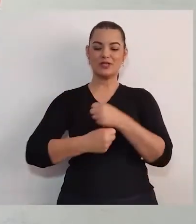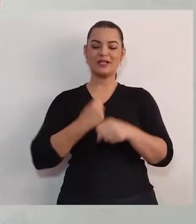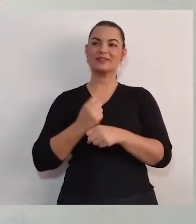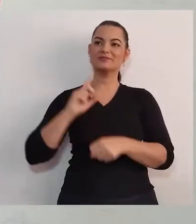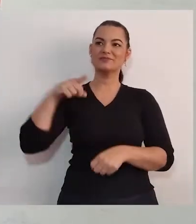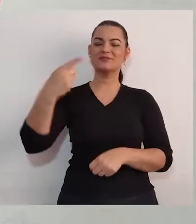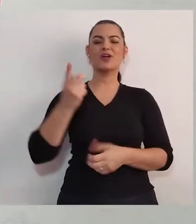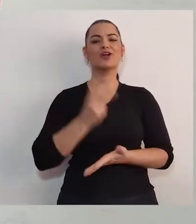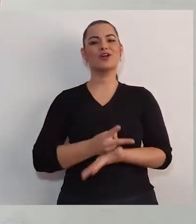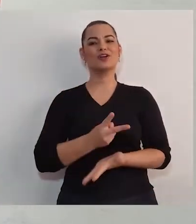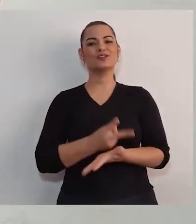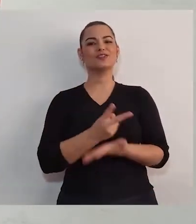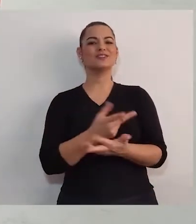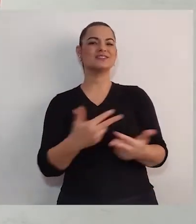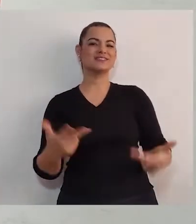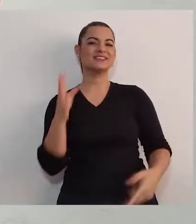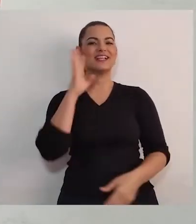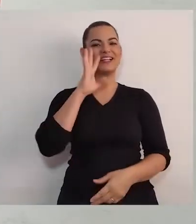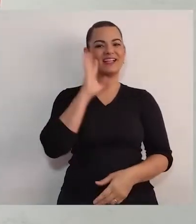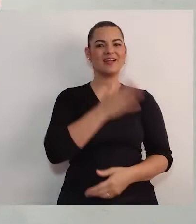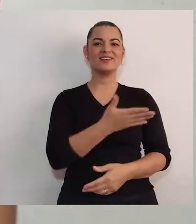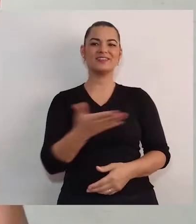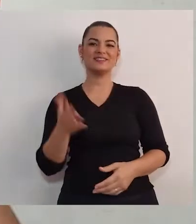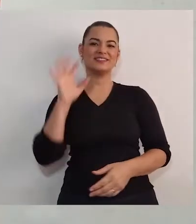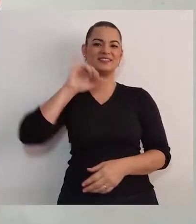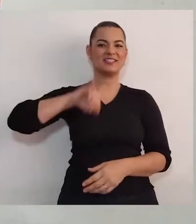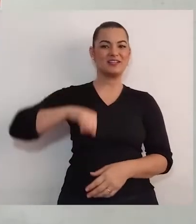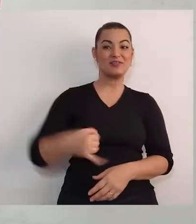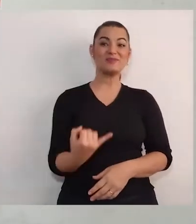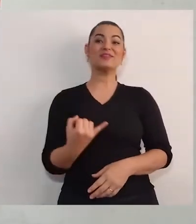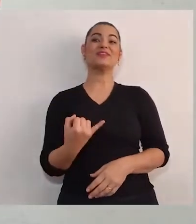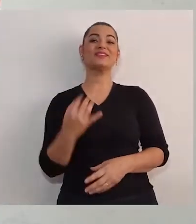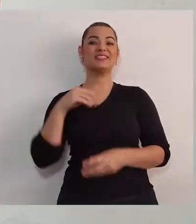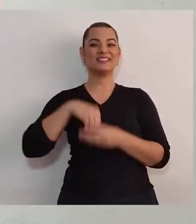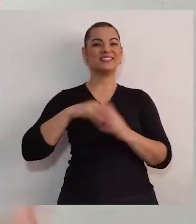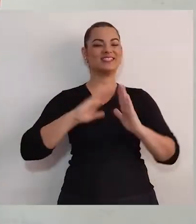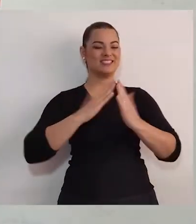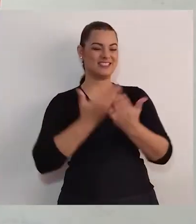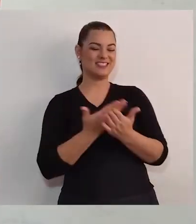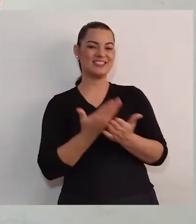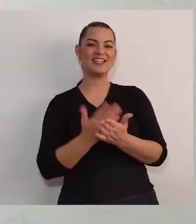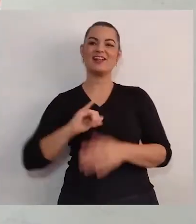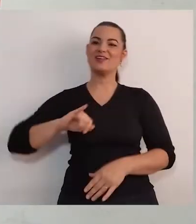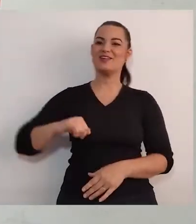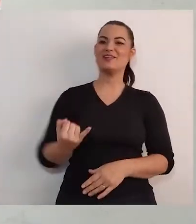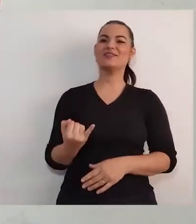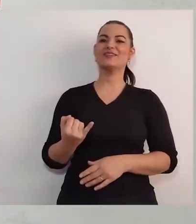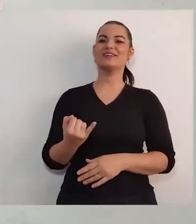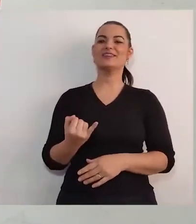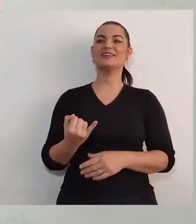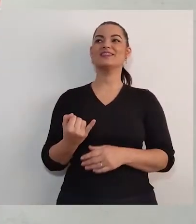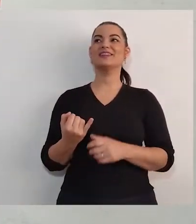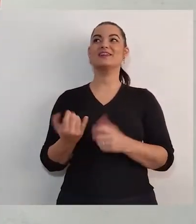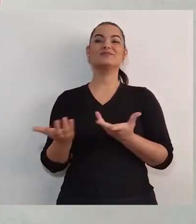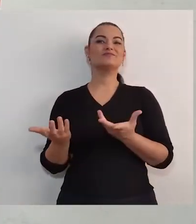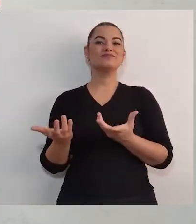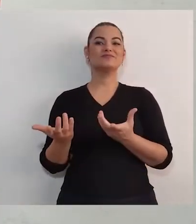aí com muitas coisas legais para vocês aproveitarem nas escolas, aproveitarem